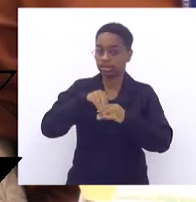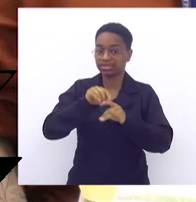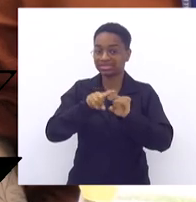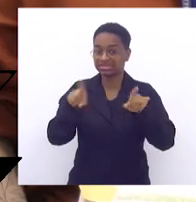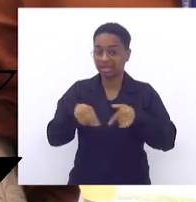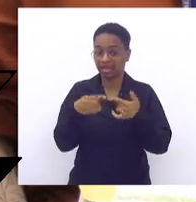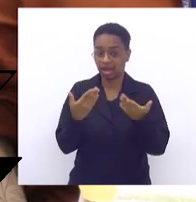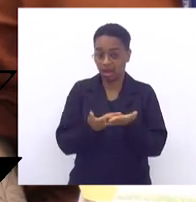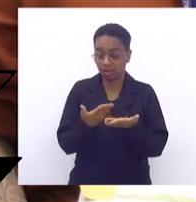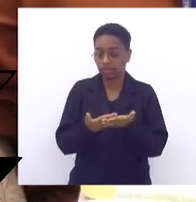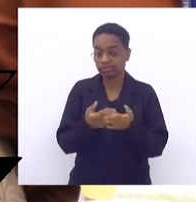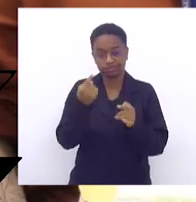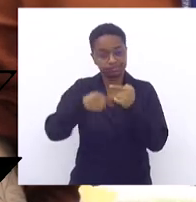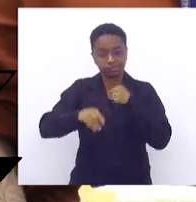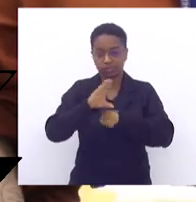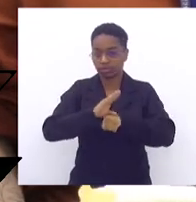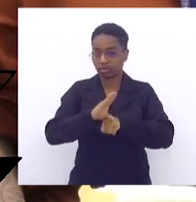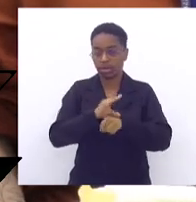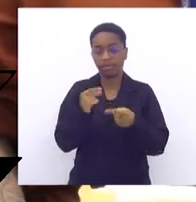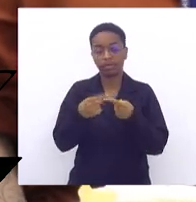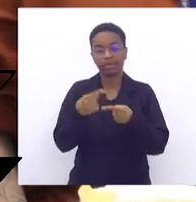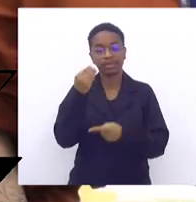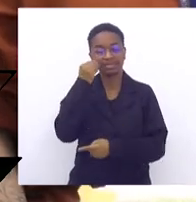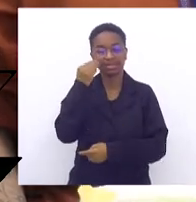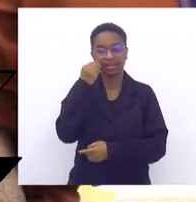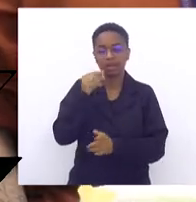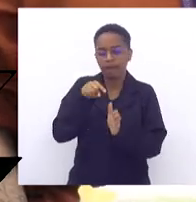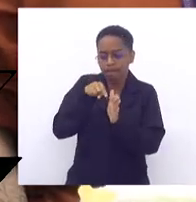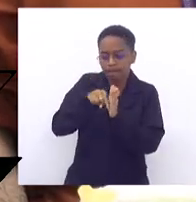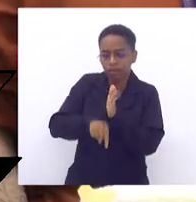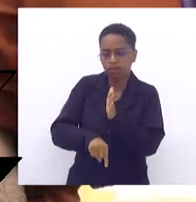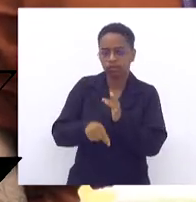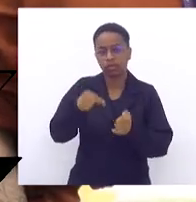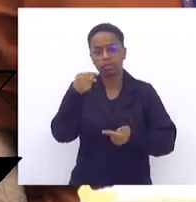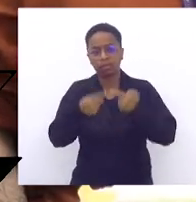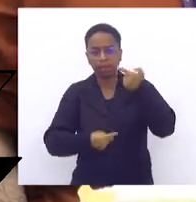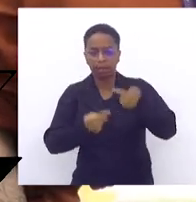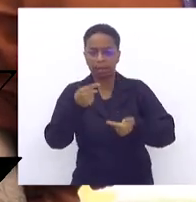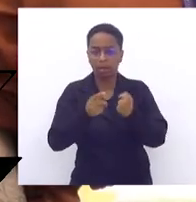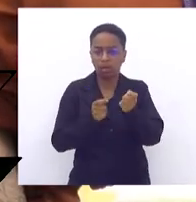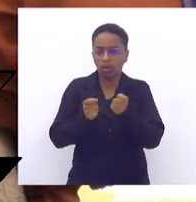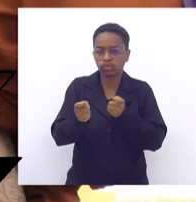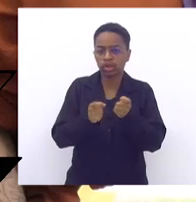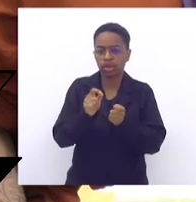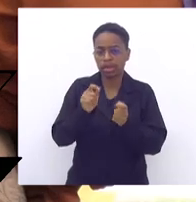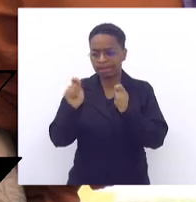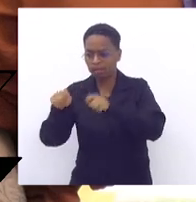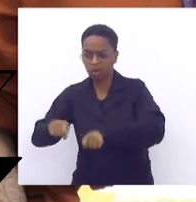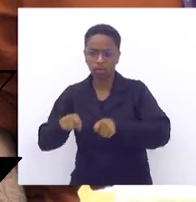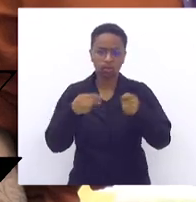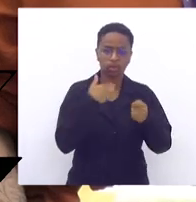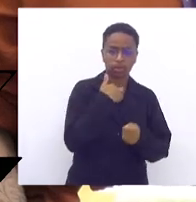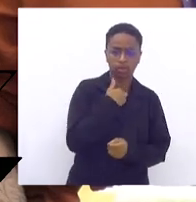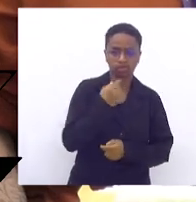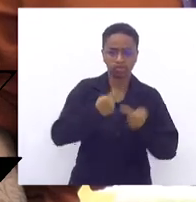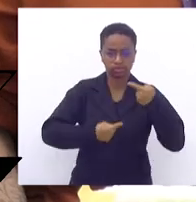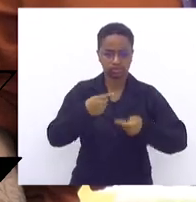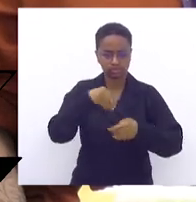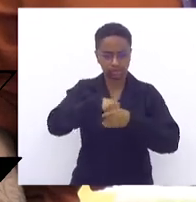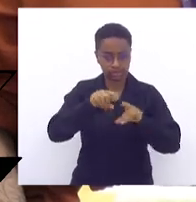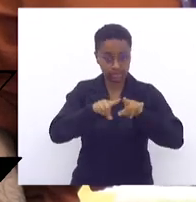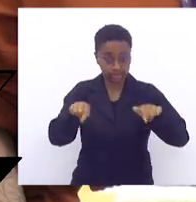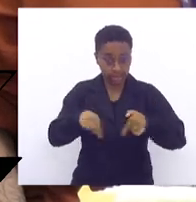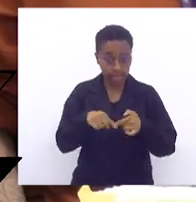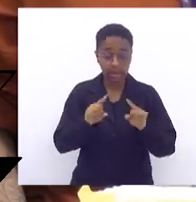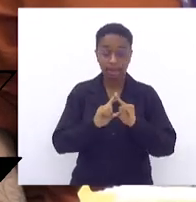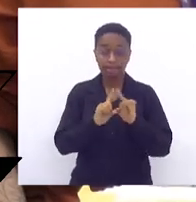torna inconstitucional, porque ele tenta entrar tão profundamente no debate do que pode e do que não pode ser discutido em sala de aula, que